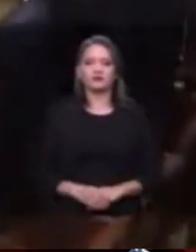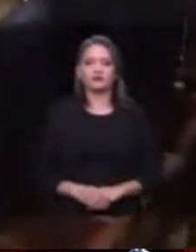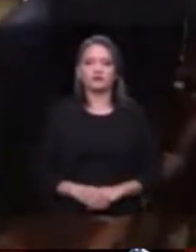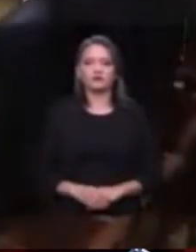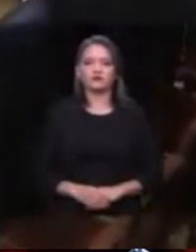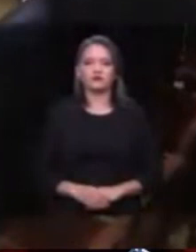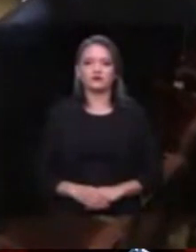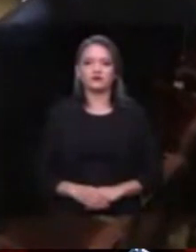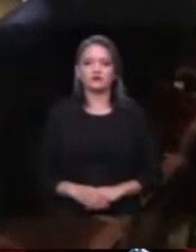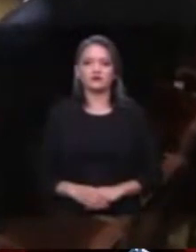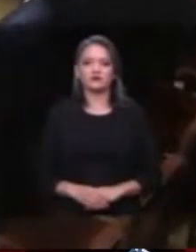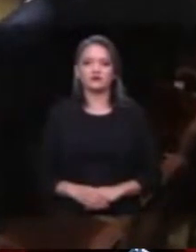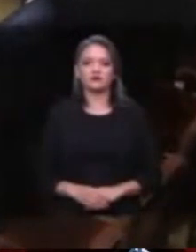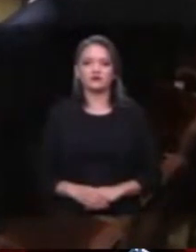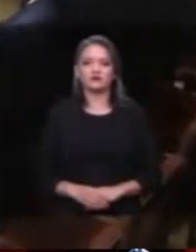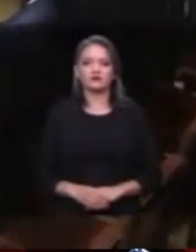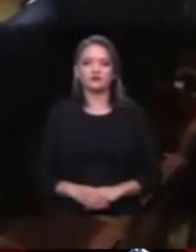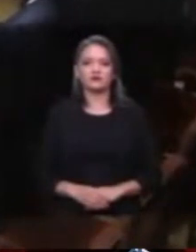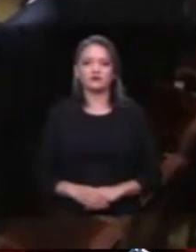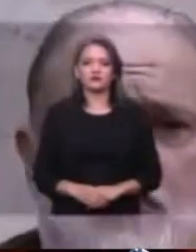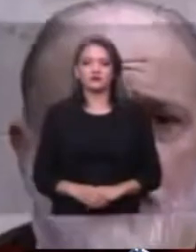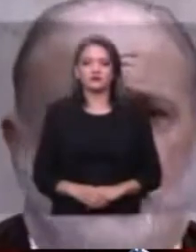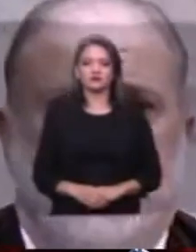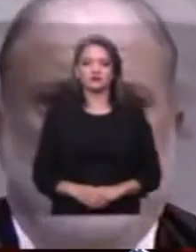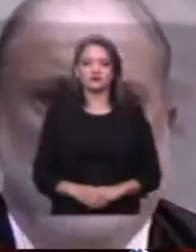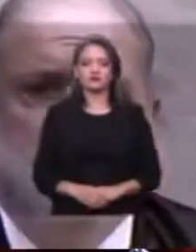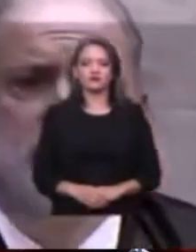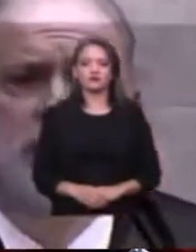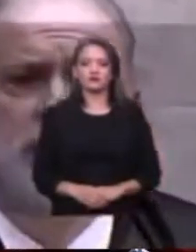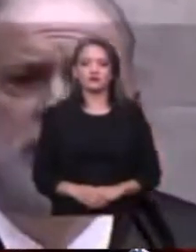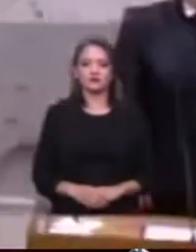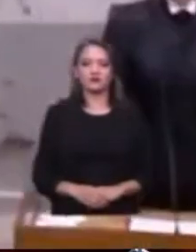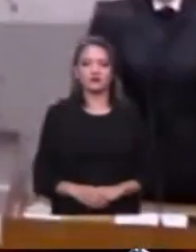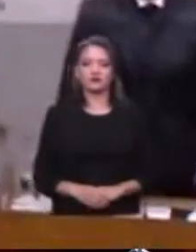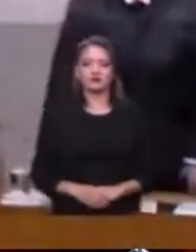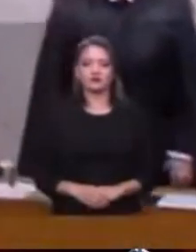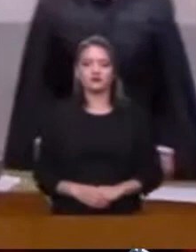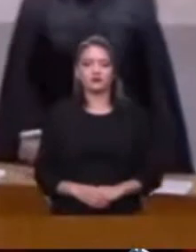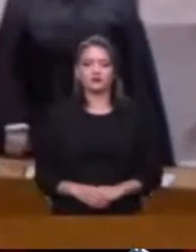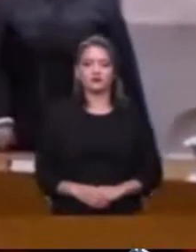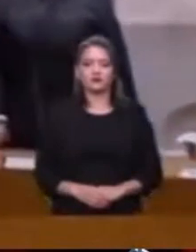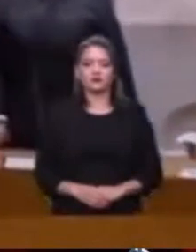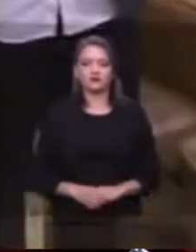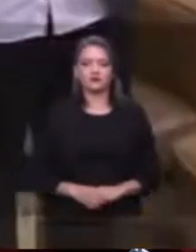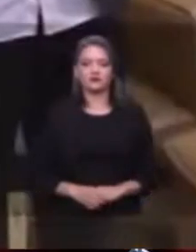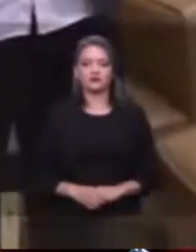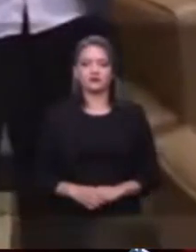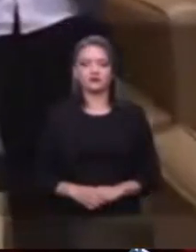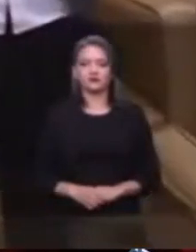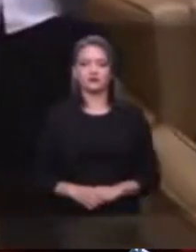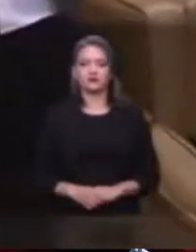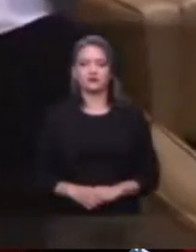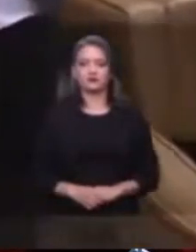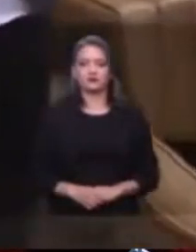nacional é aquela coisa protocolar mas eu senti nessa posse assim eu já vi muitas né e